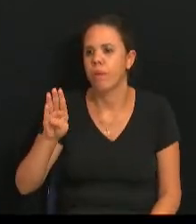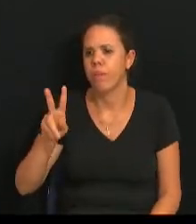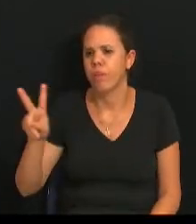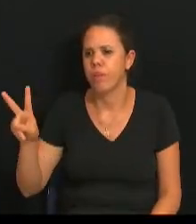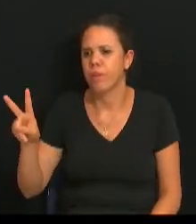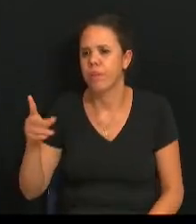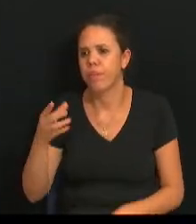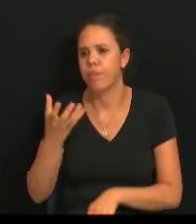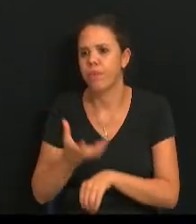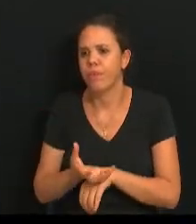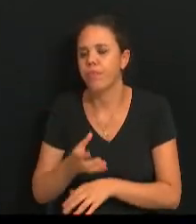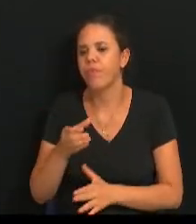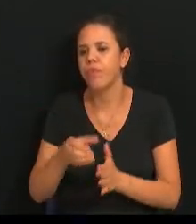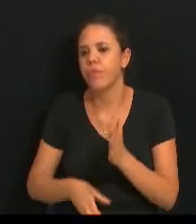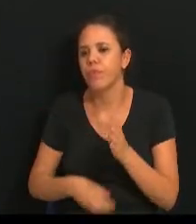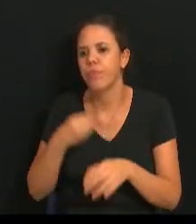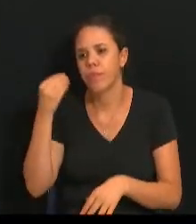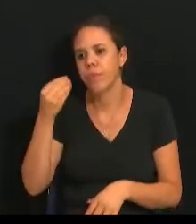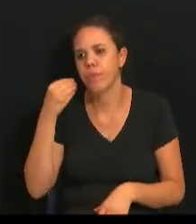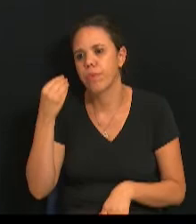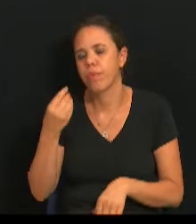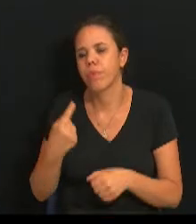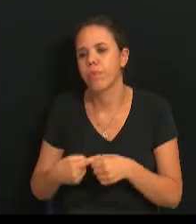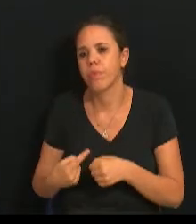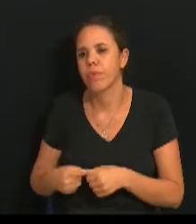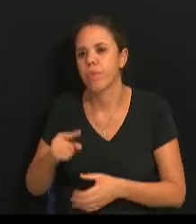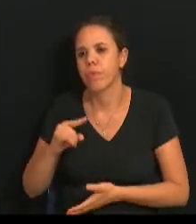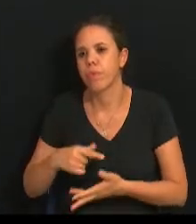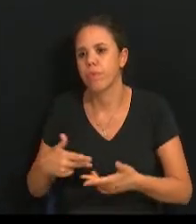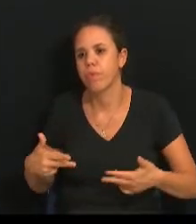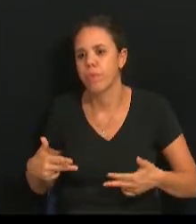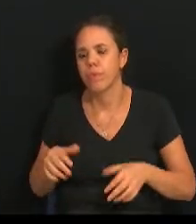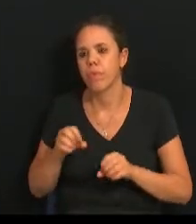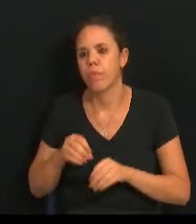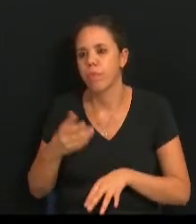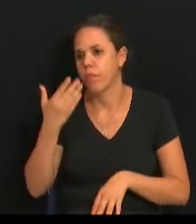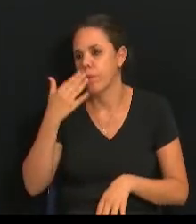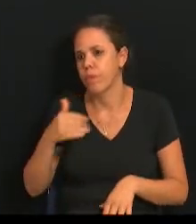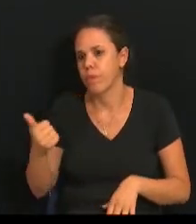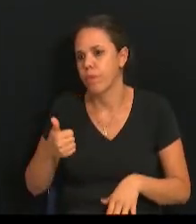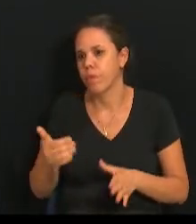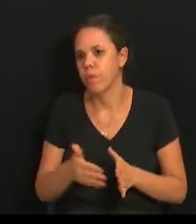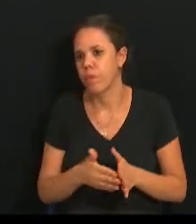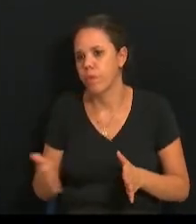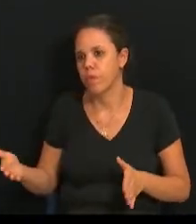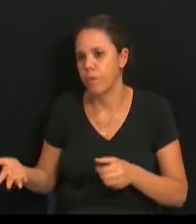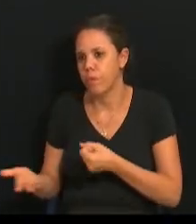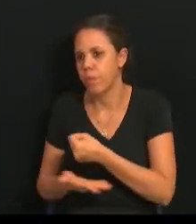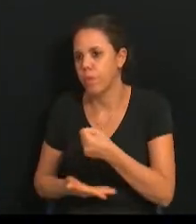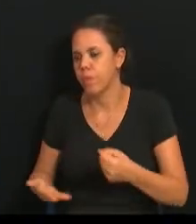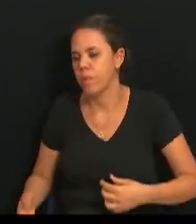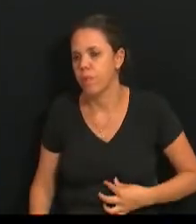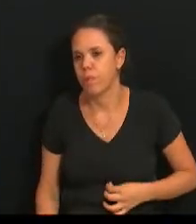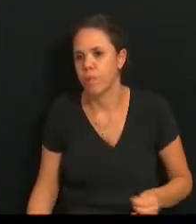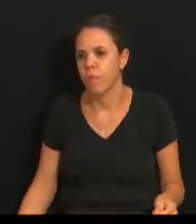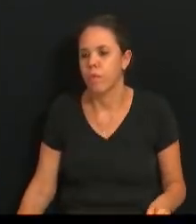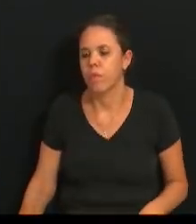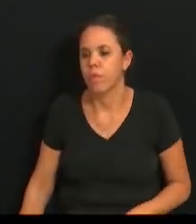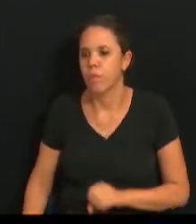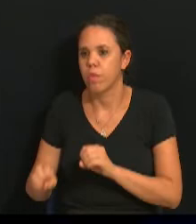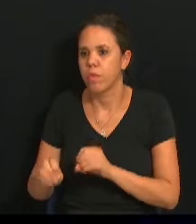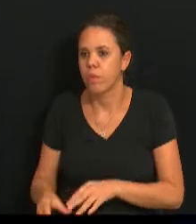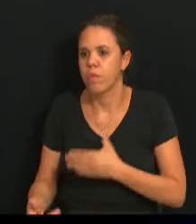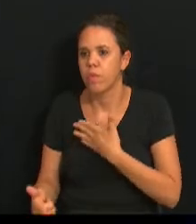as diretrizes nacionais do município e outros documentos, a educação infantil é a primeira etapa da educação básica. A educação infantil tem um